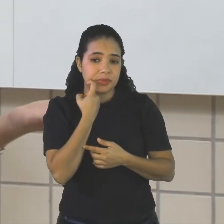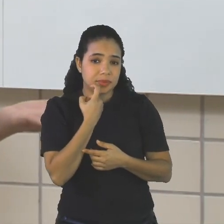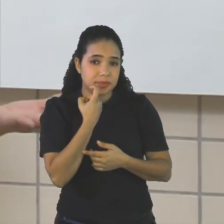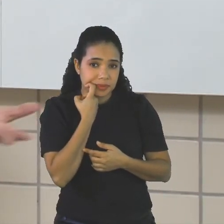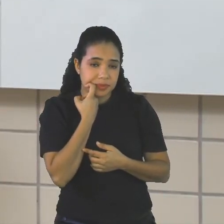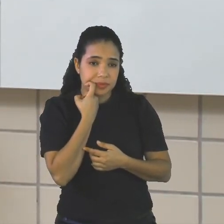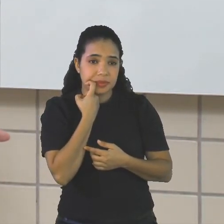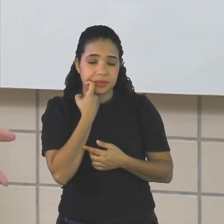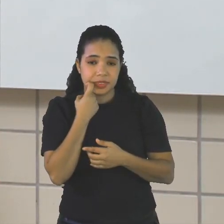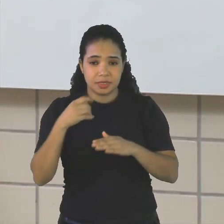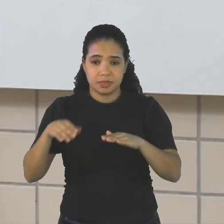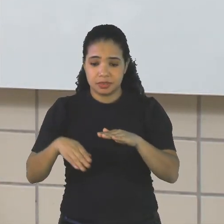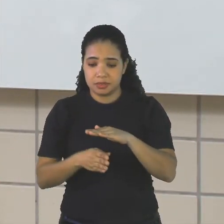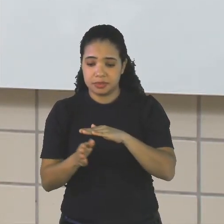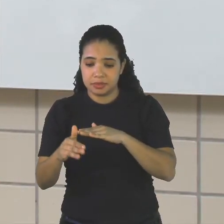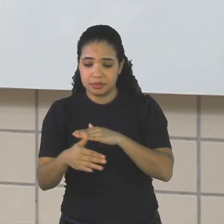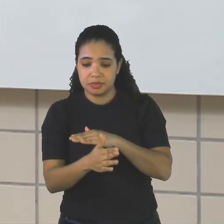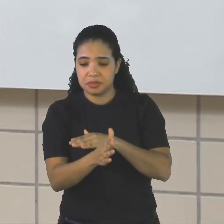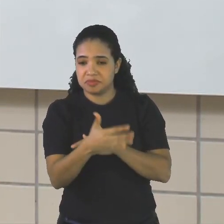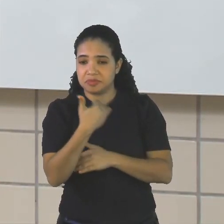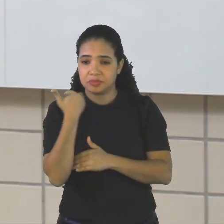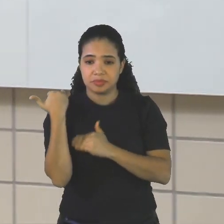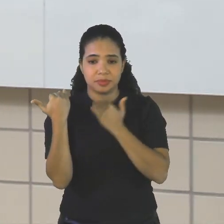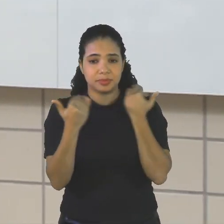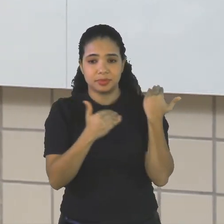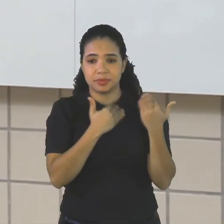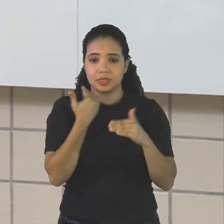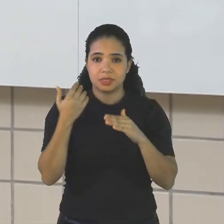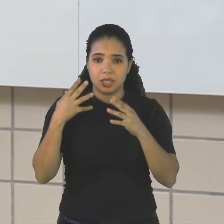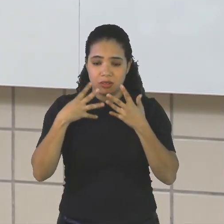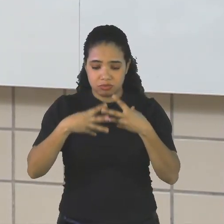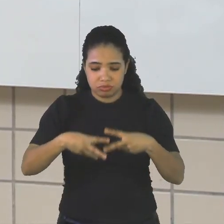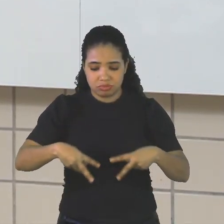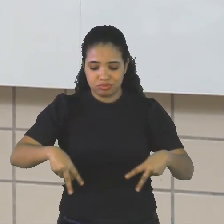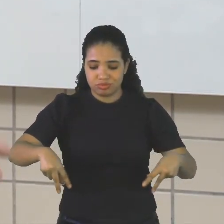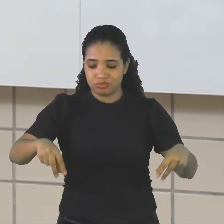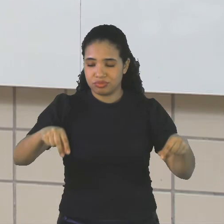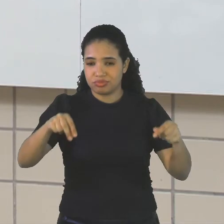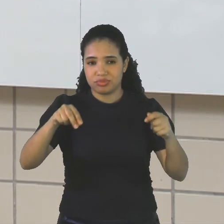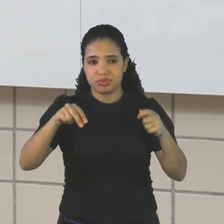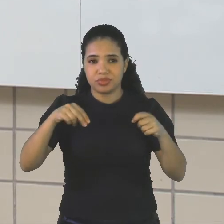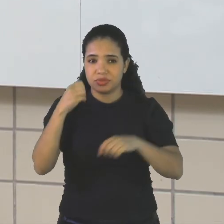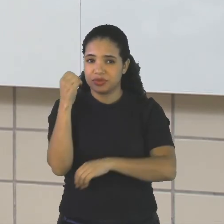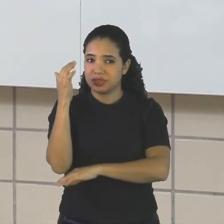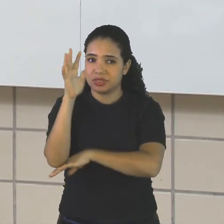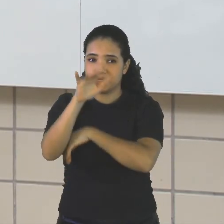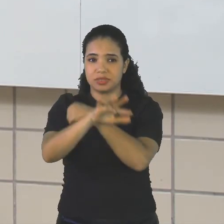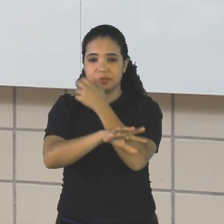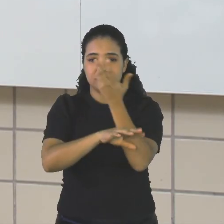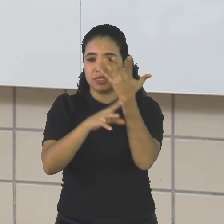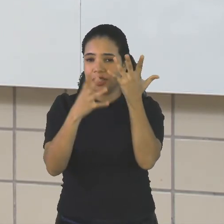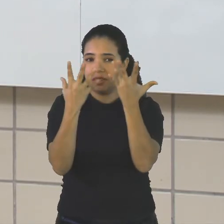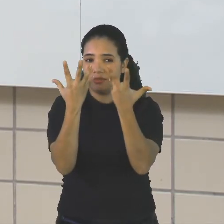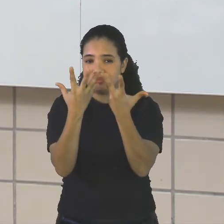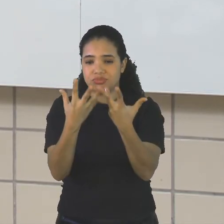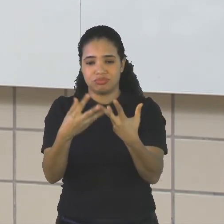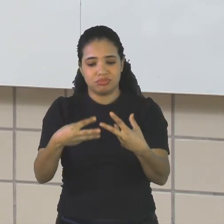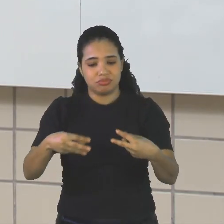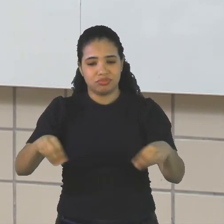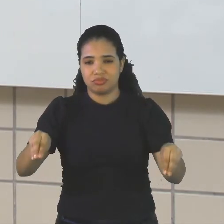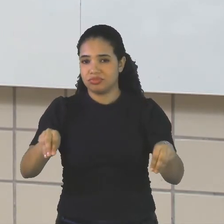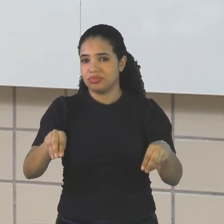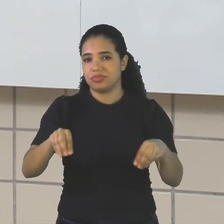rio ficou perdido, o solo, né? A vegetação ali perto. Agora você